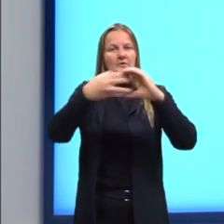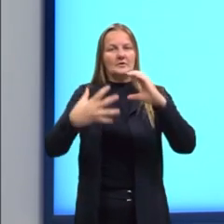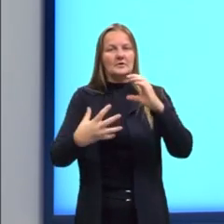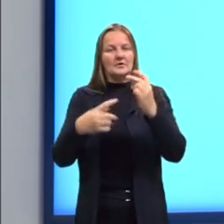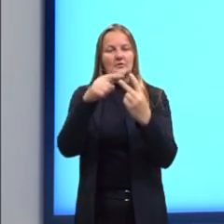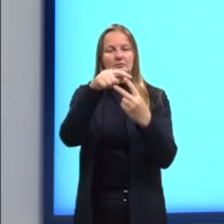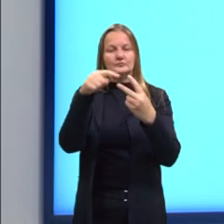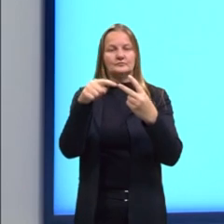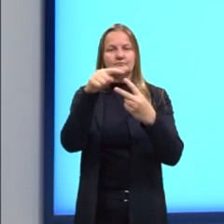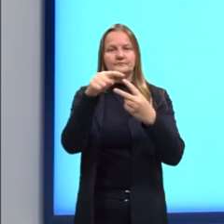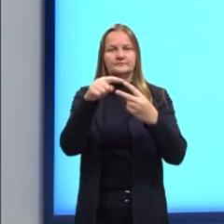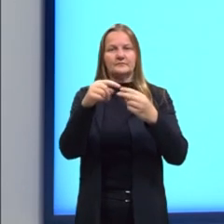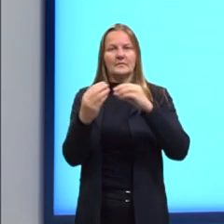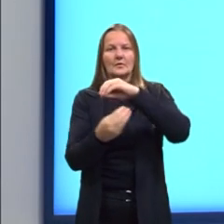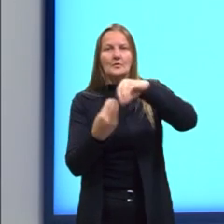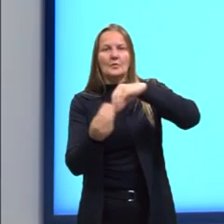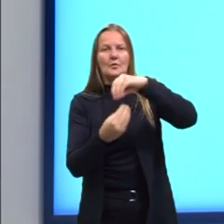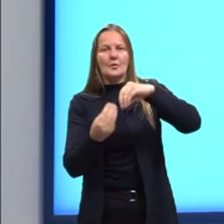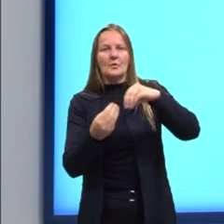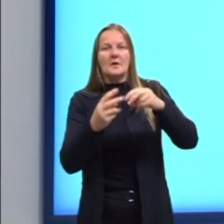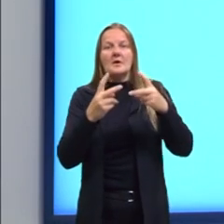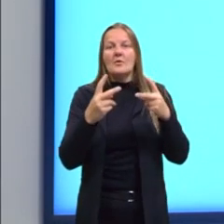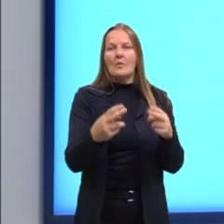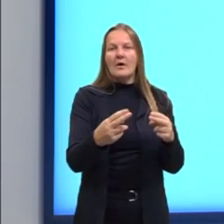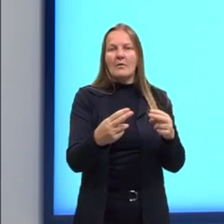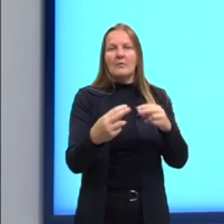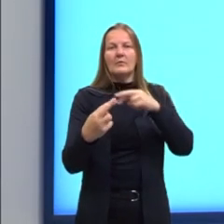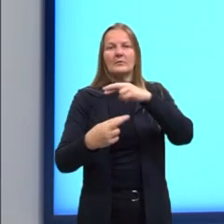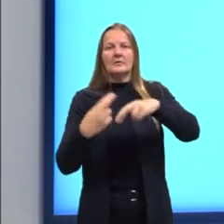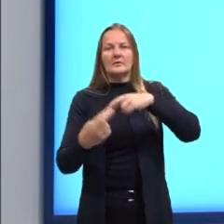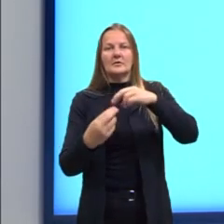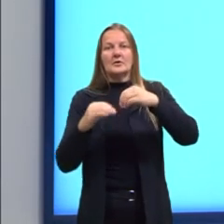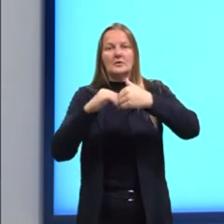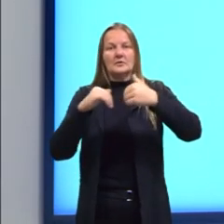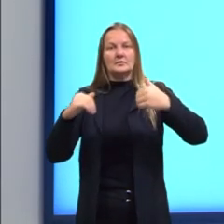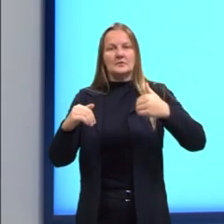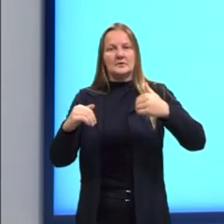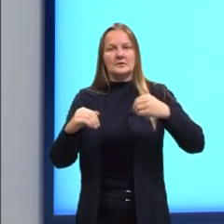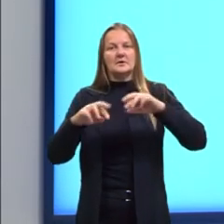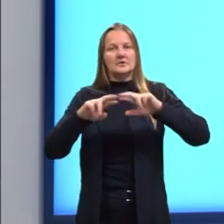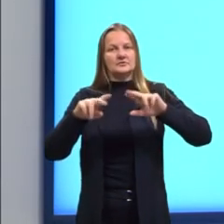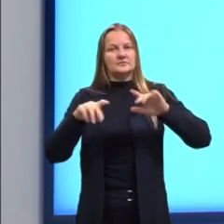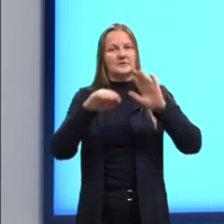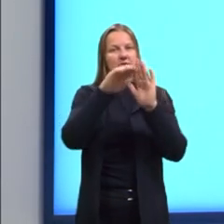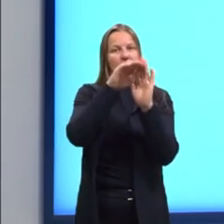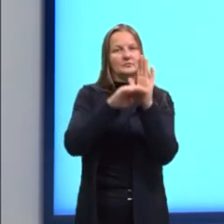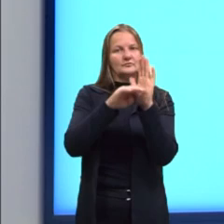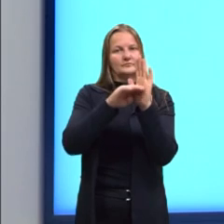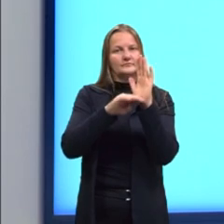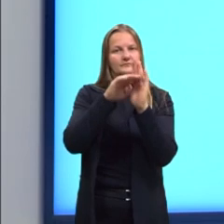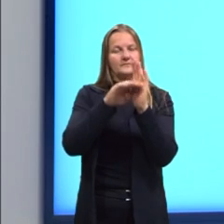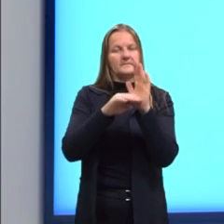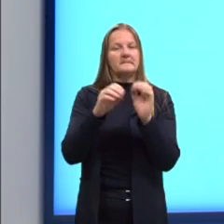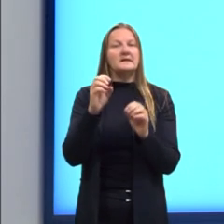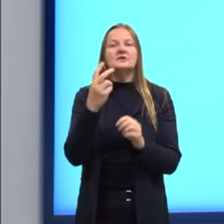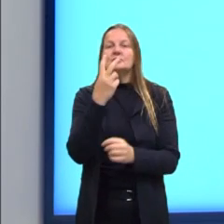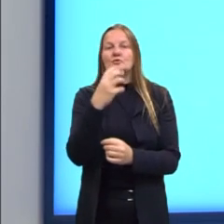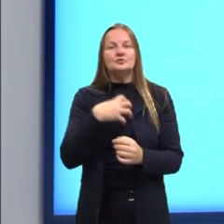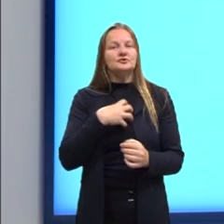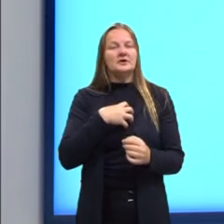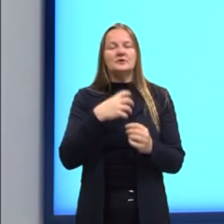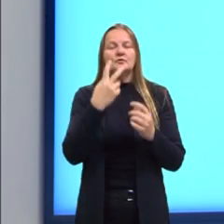e heterogêneo ou homogêneo é quando os reagentes e os produtos eles estão na mesma o mesmo estado